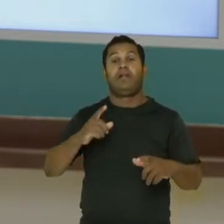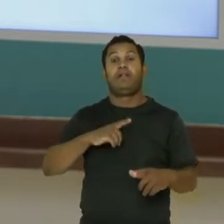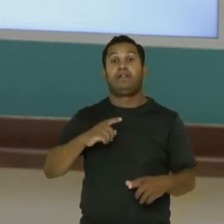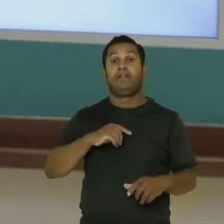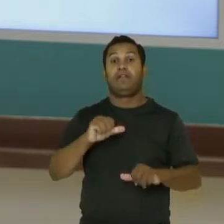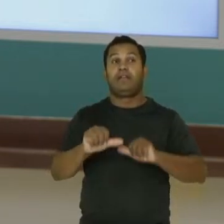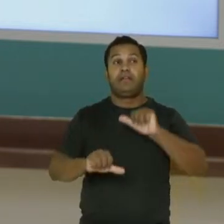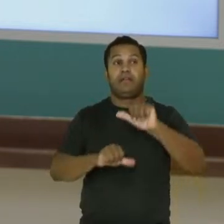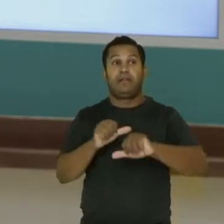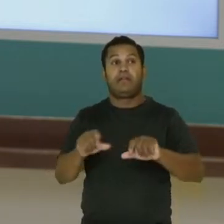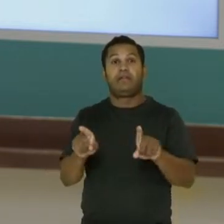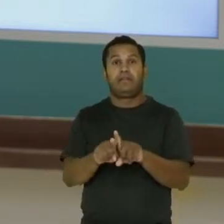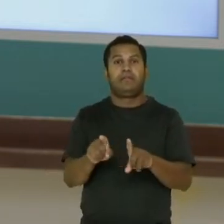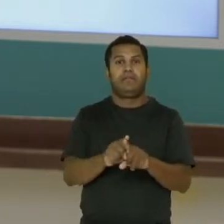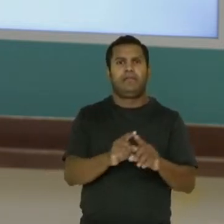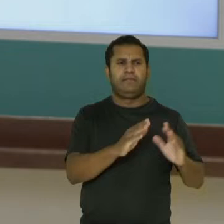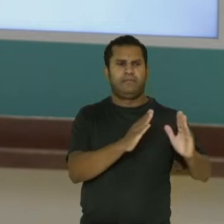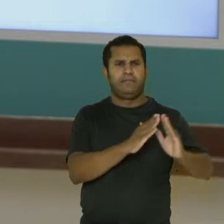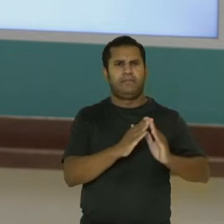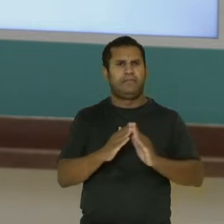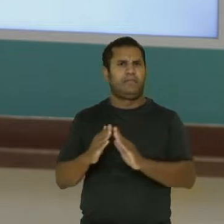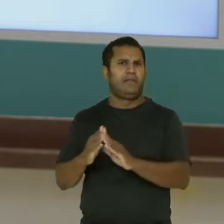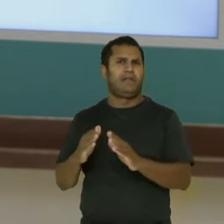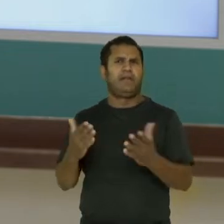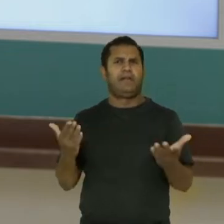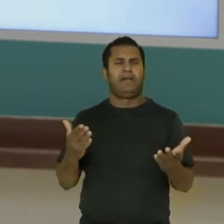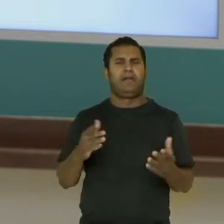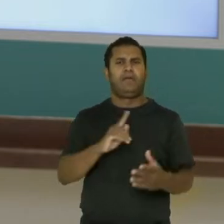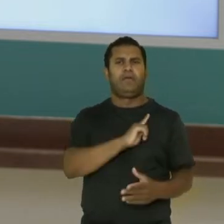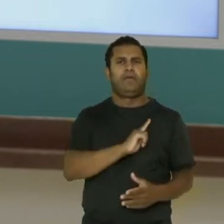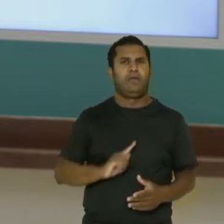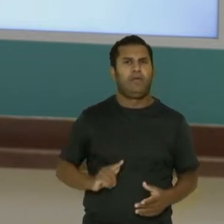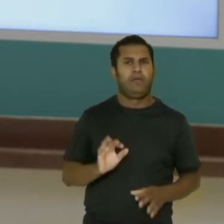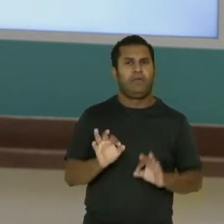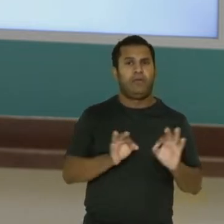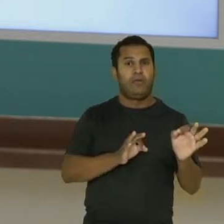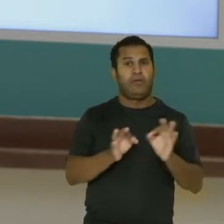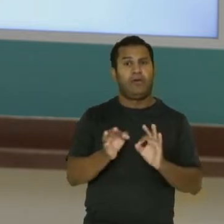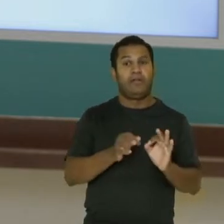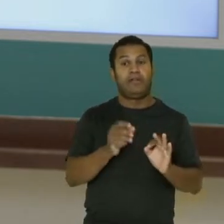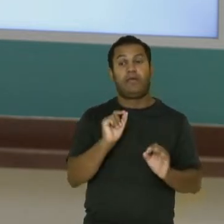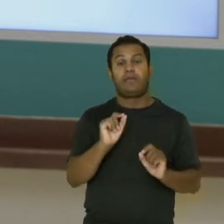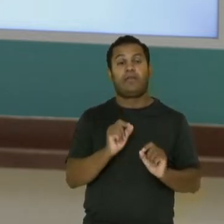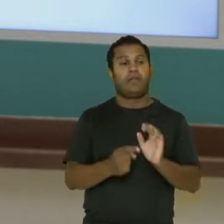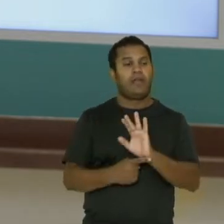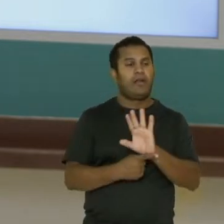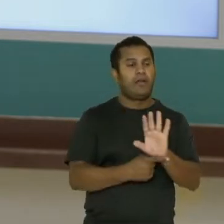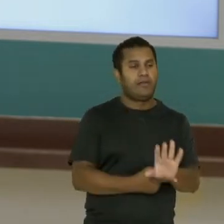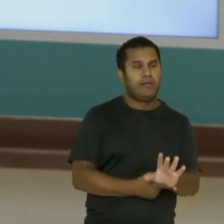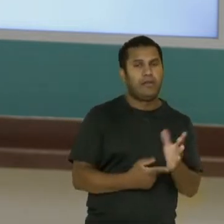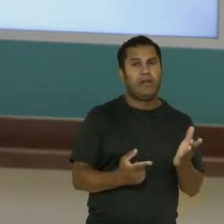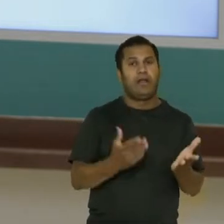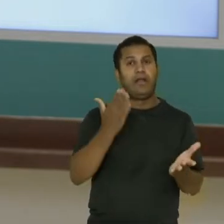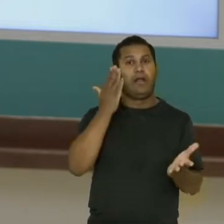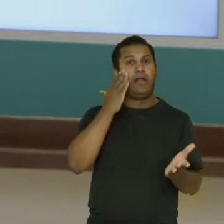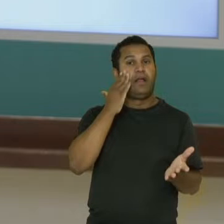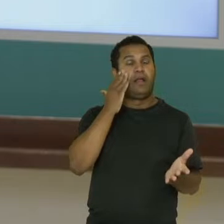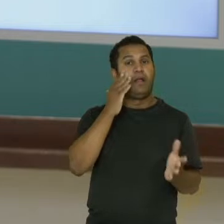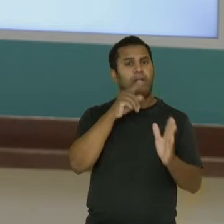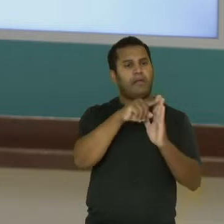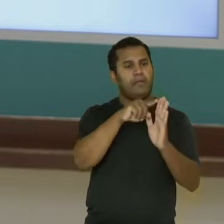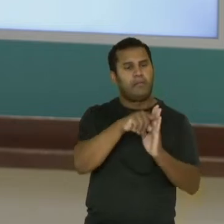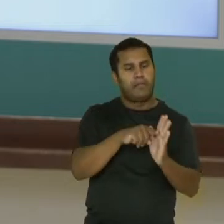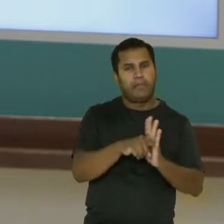estrutura de cada região. E aí o governo pode, a partir dessa análise de características dessa região, fazer